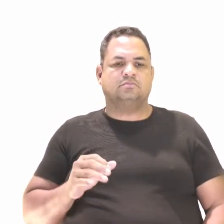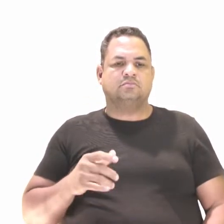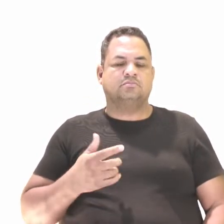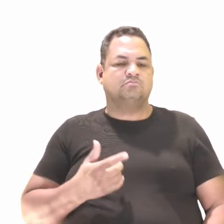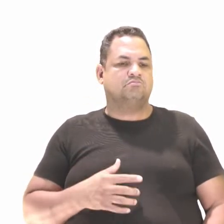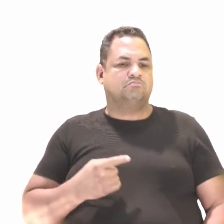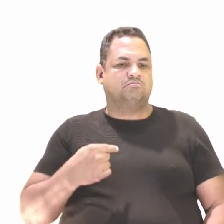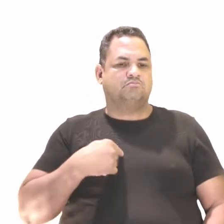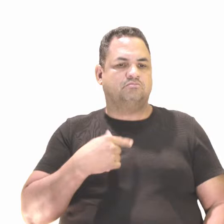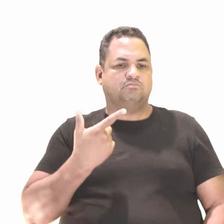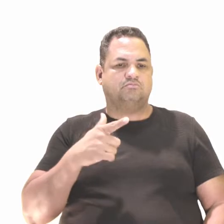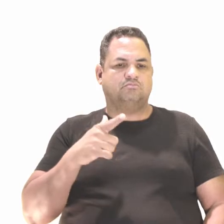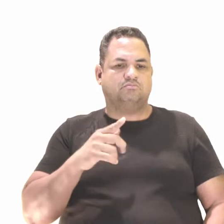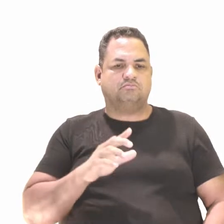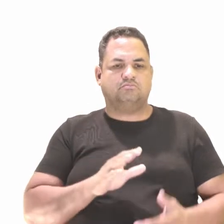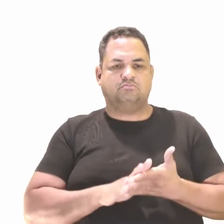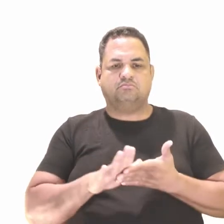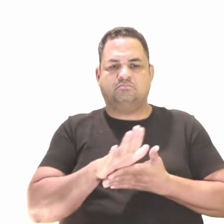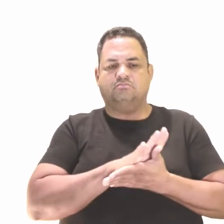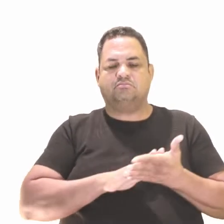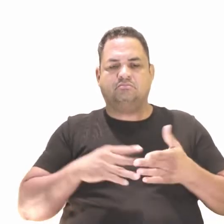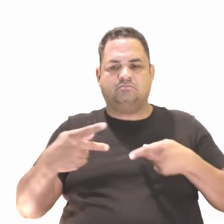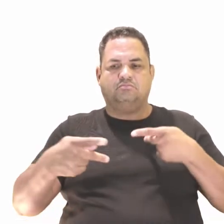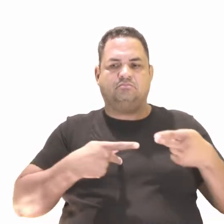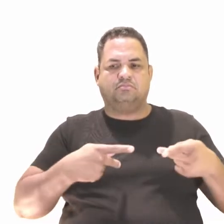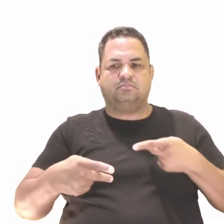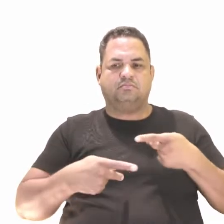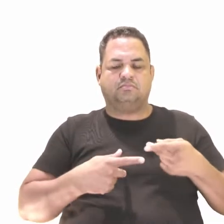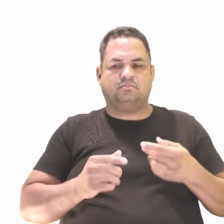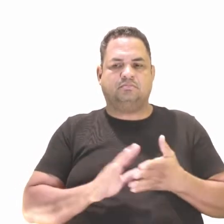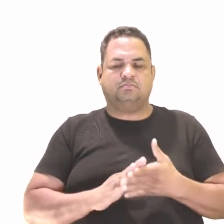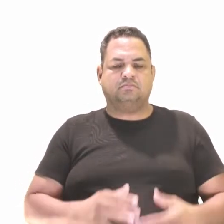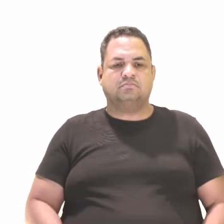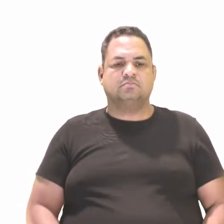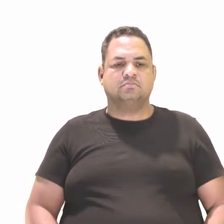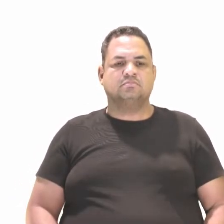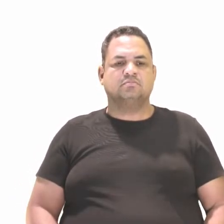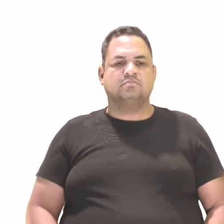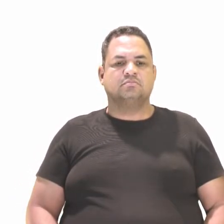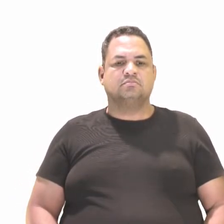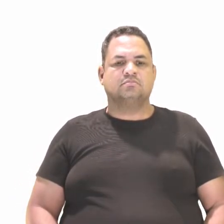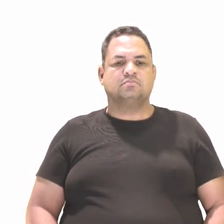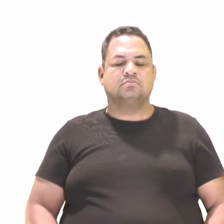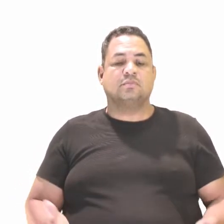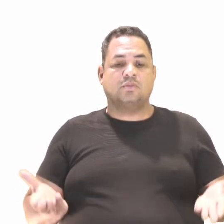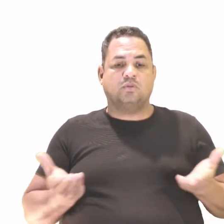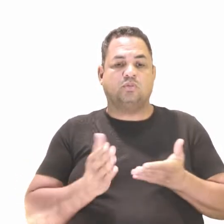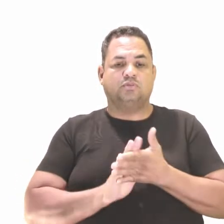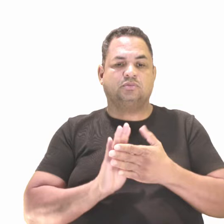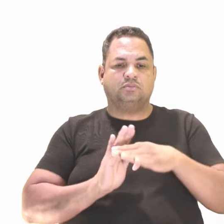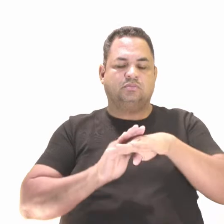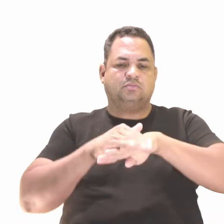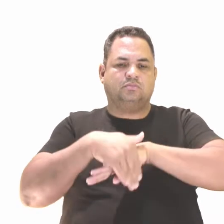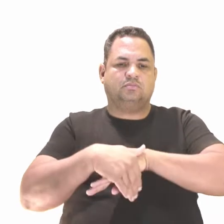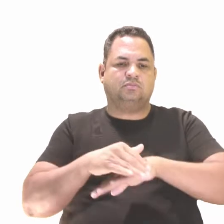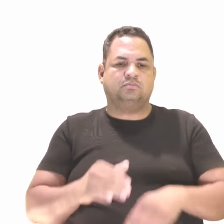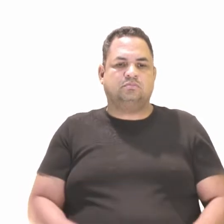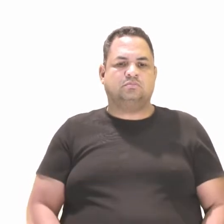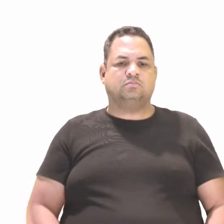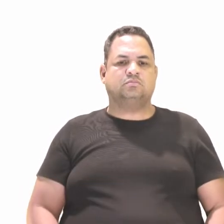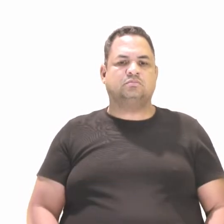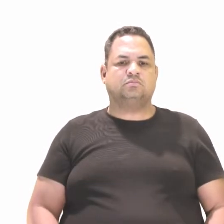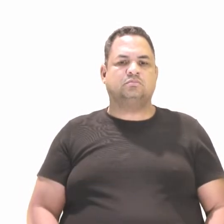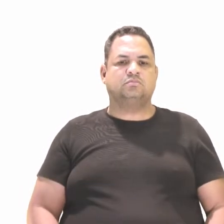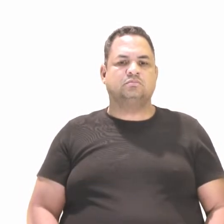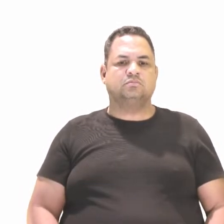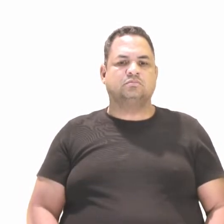tenho nenhum plano, né? Para tonight, para hoje à noite. E a Vic fala, do you want